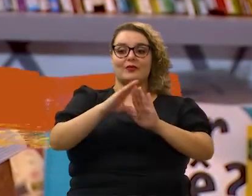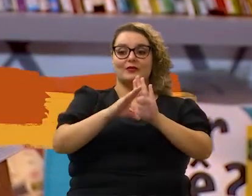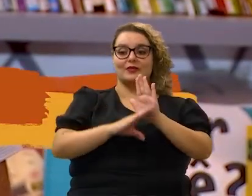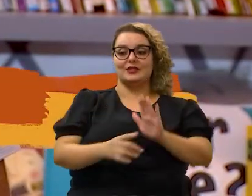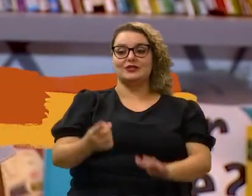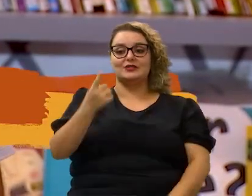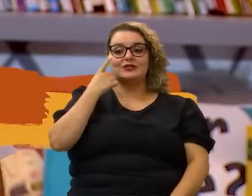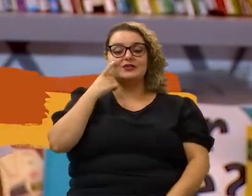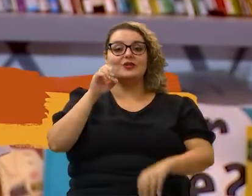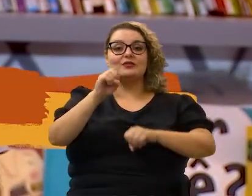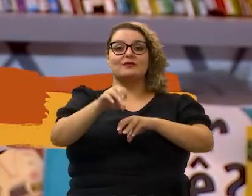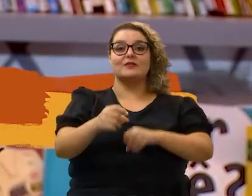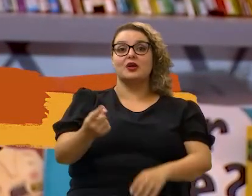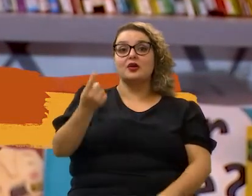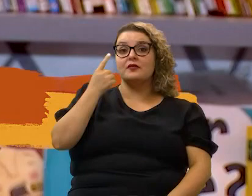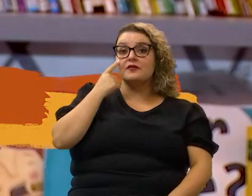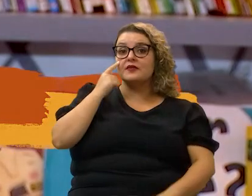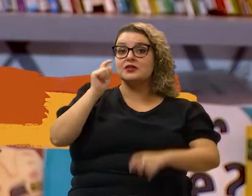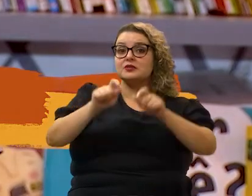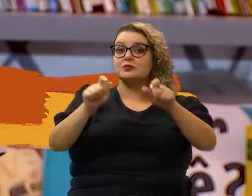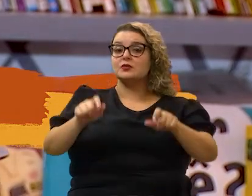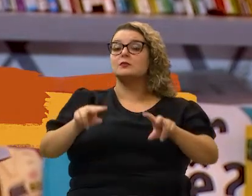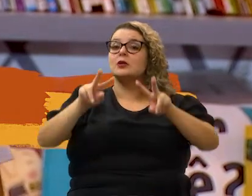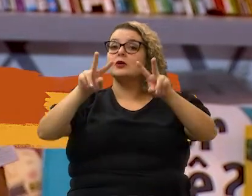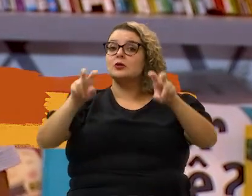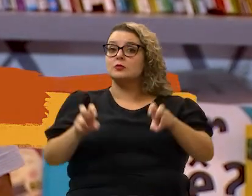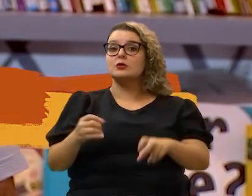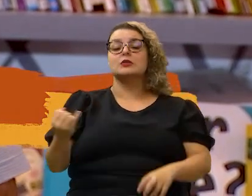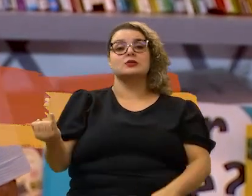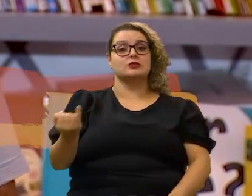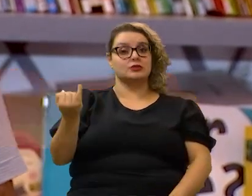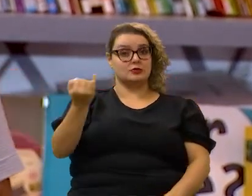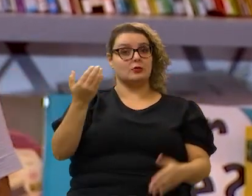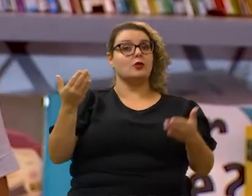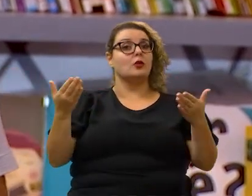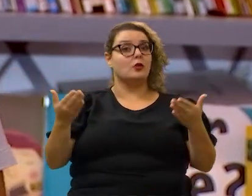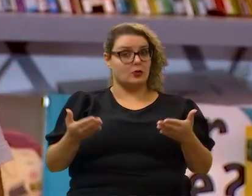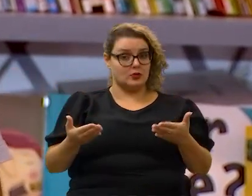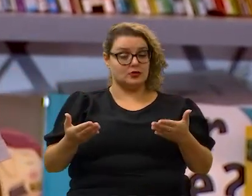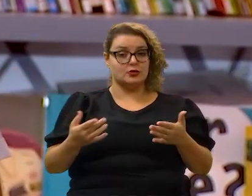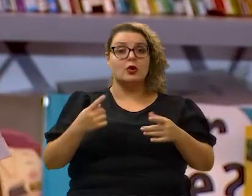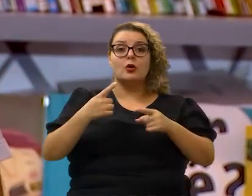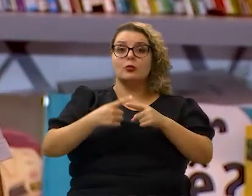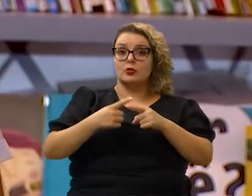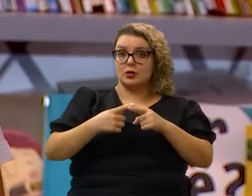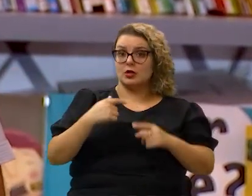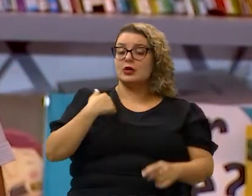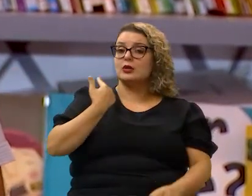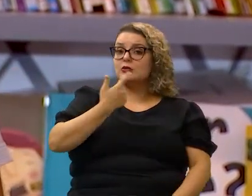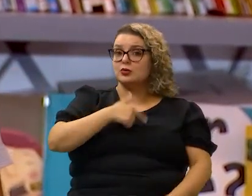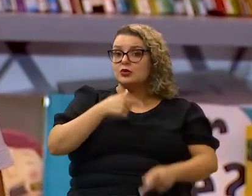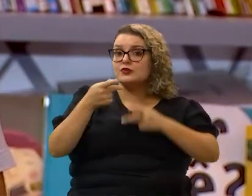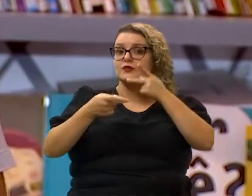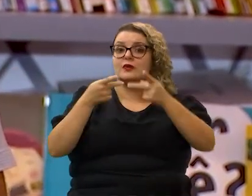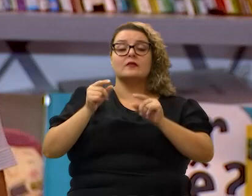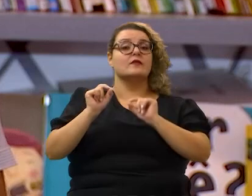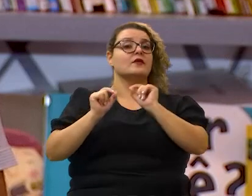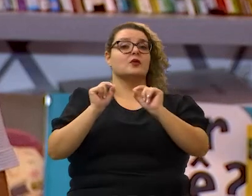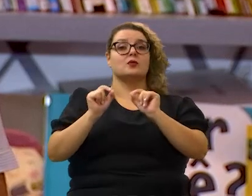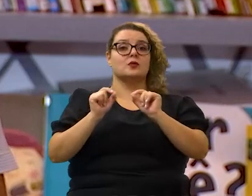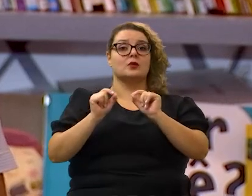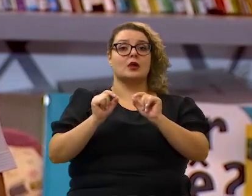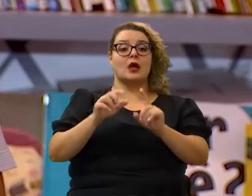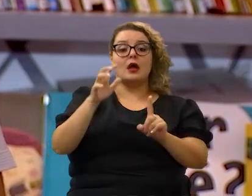quadro De Olho na Educação. Olha só, pessoal, assunto super importante hoje, porque nós vamos falar sobre